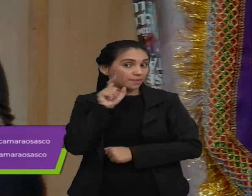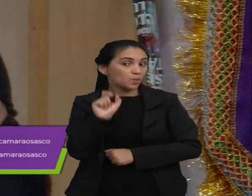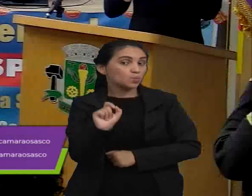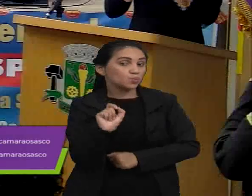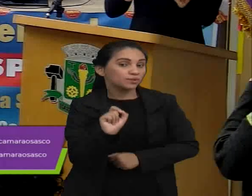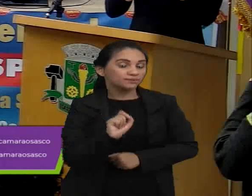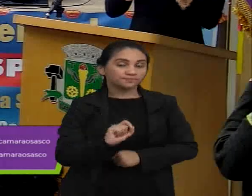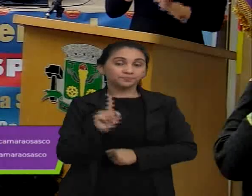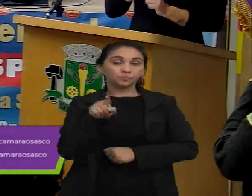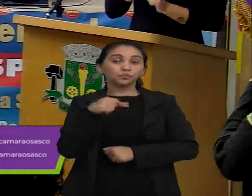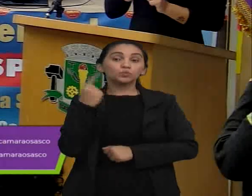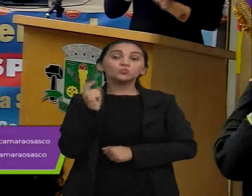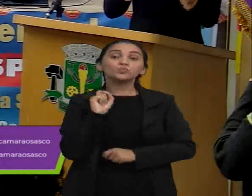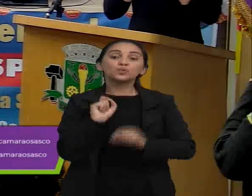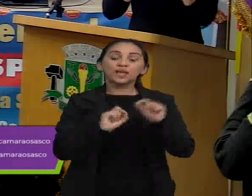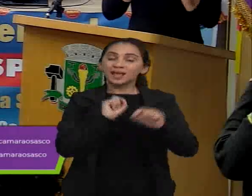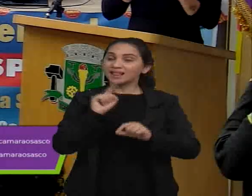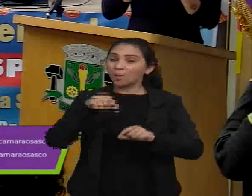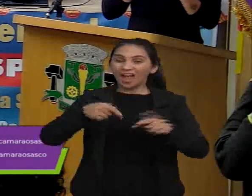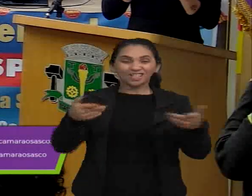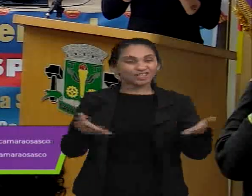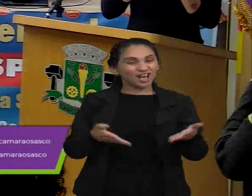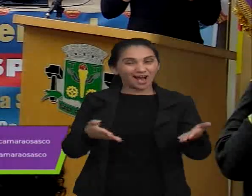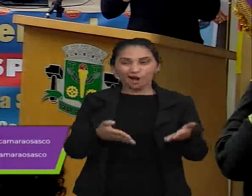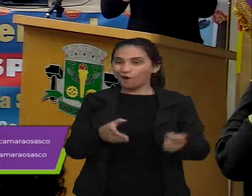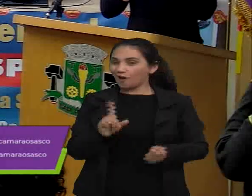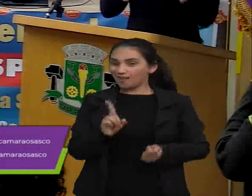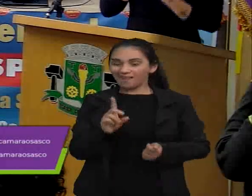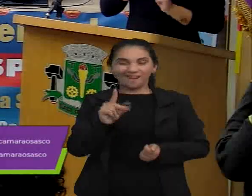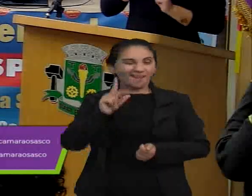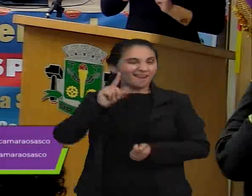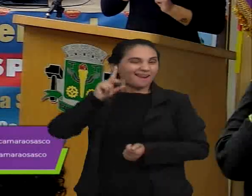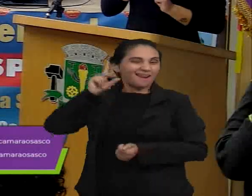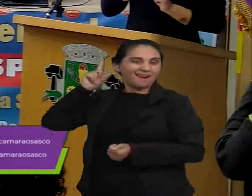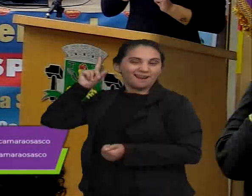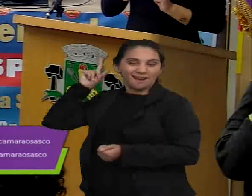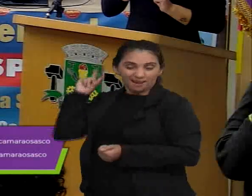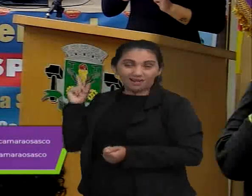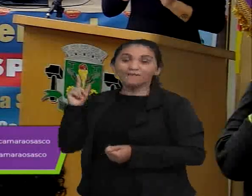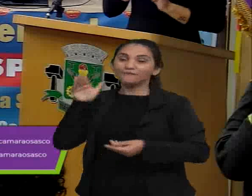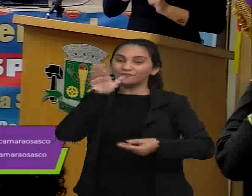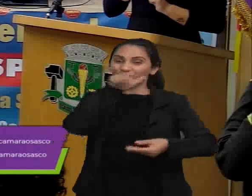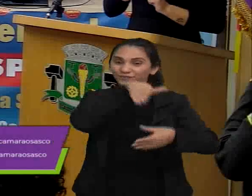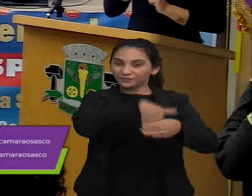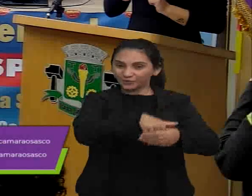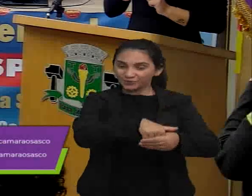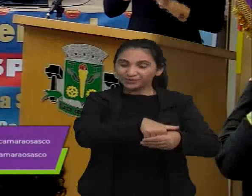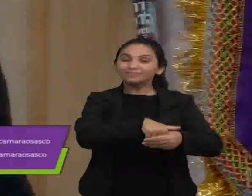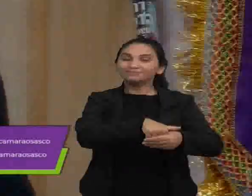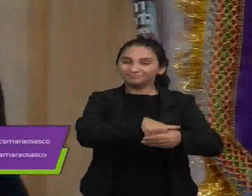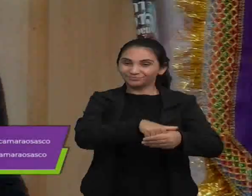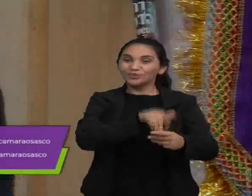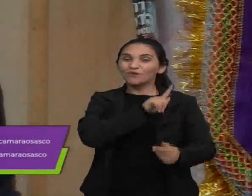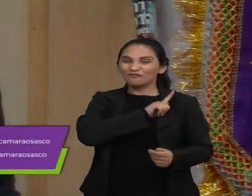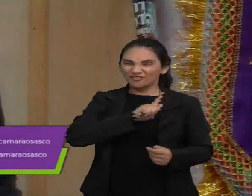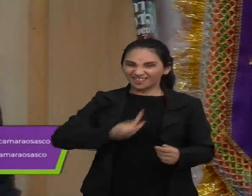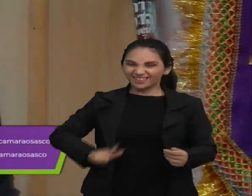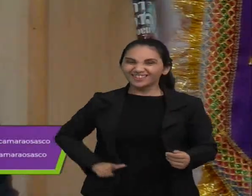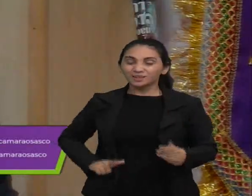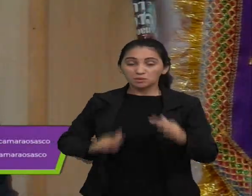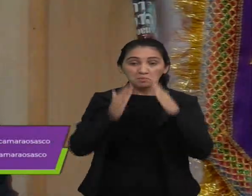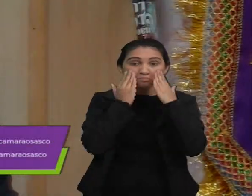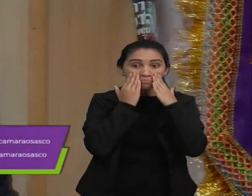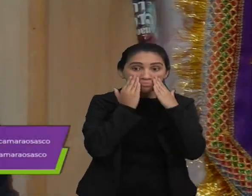que esse posicionamento não é de agora lá na eleição para governador ele deixou explícito o